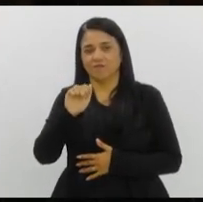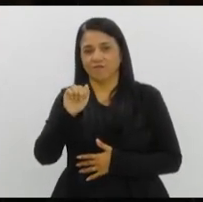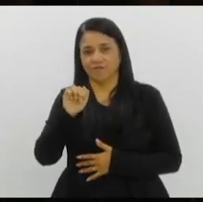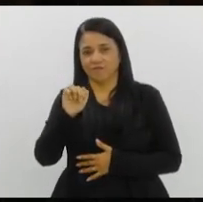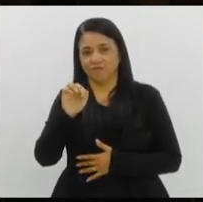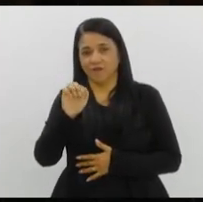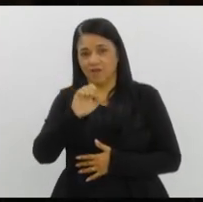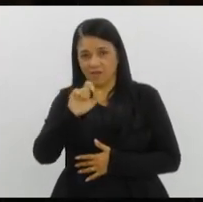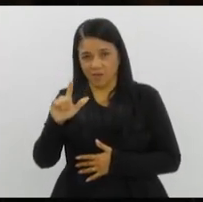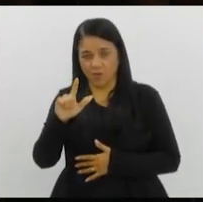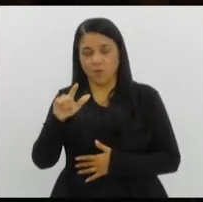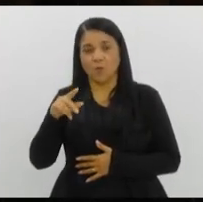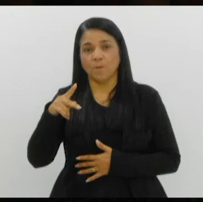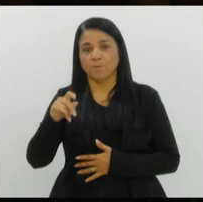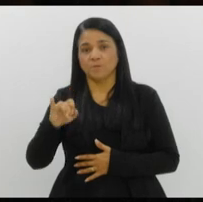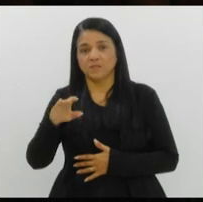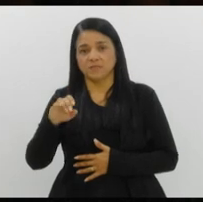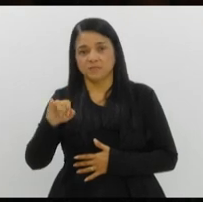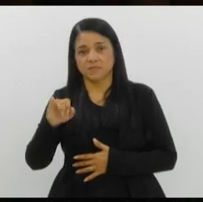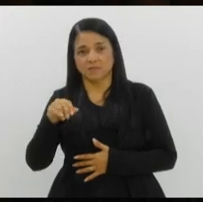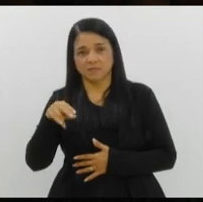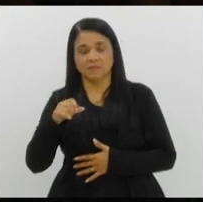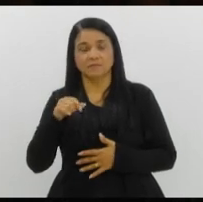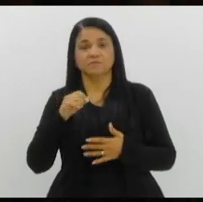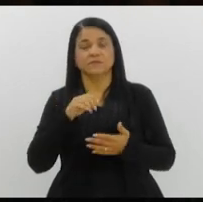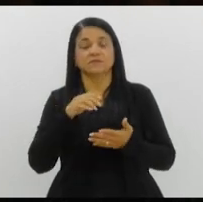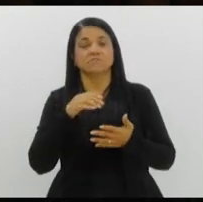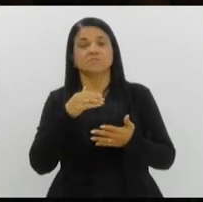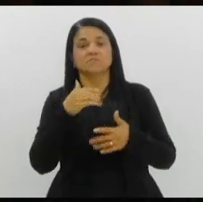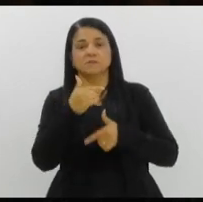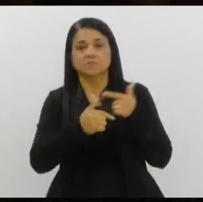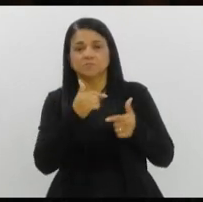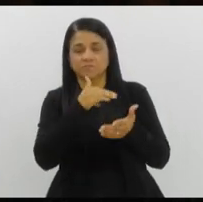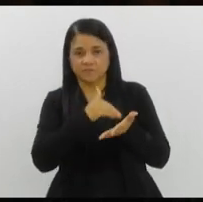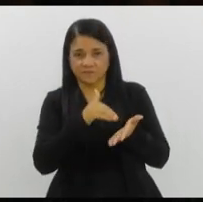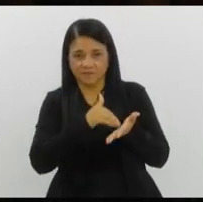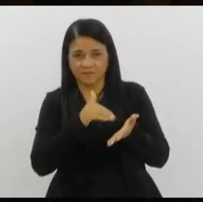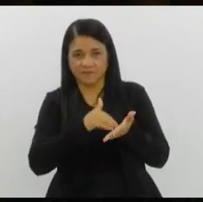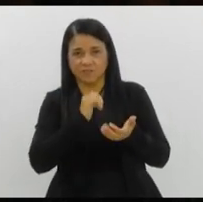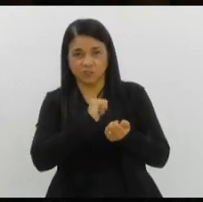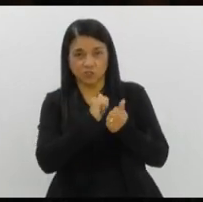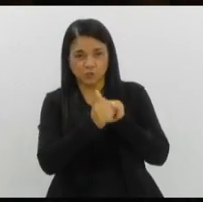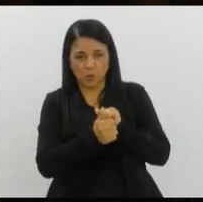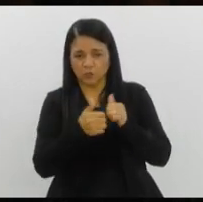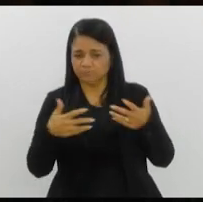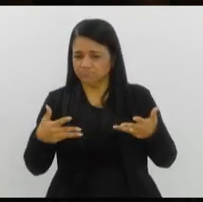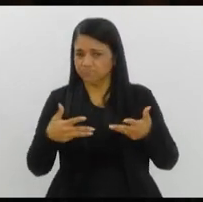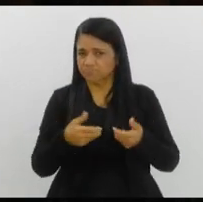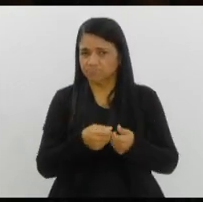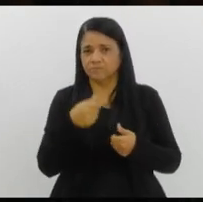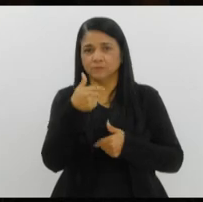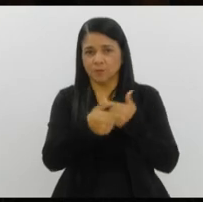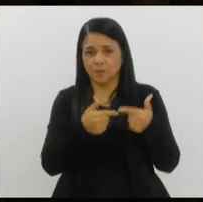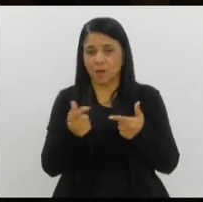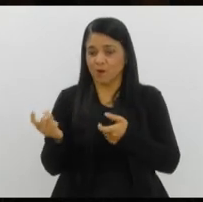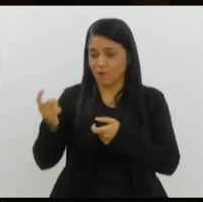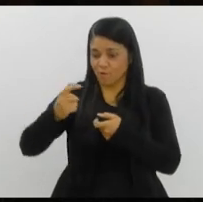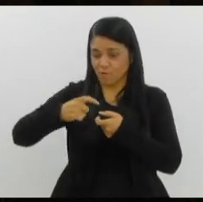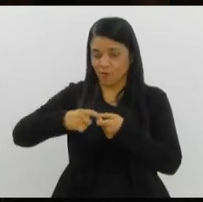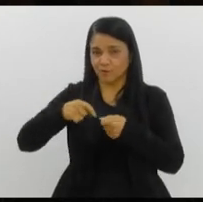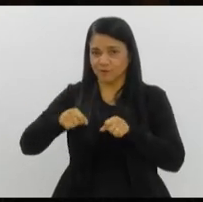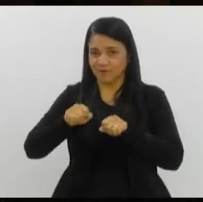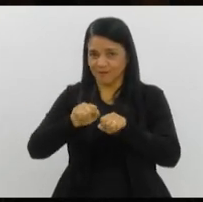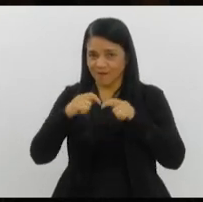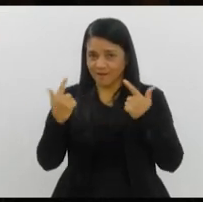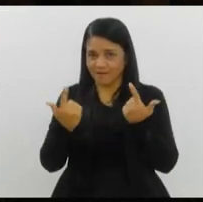na Secretaria de Esportes, fazendo um brilhante trabalho, e retoma a casa. A gente sabe que